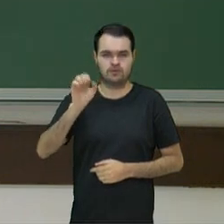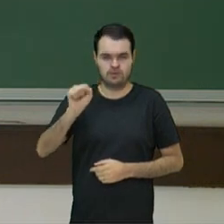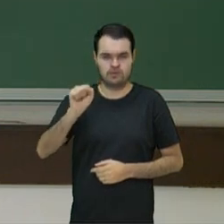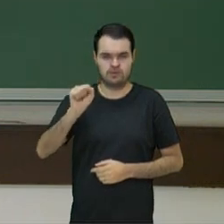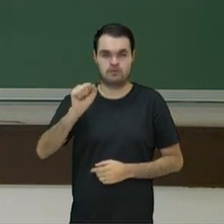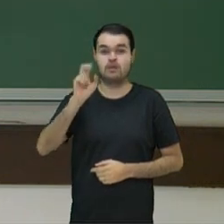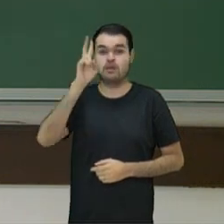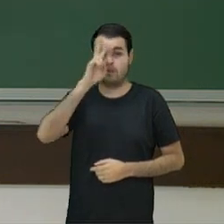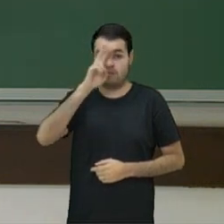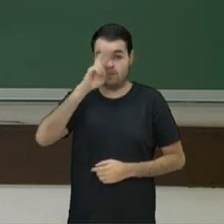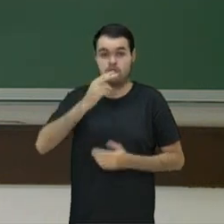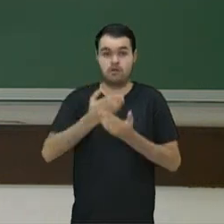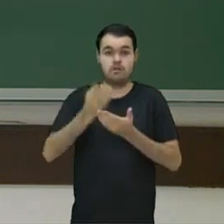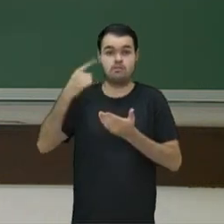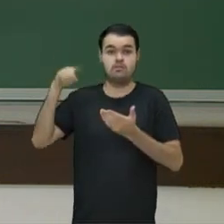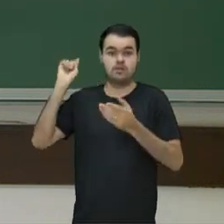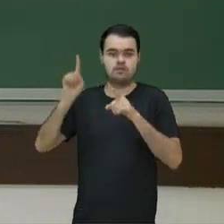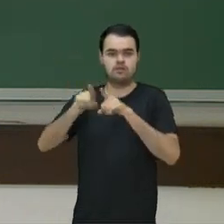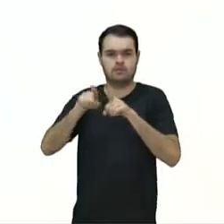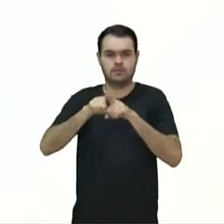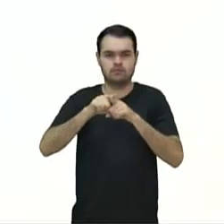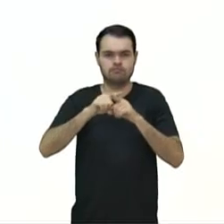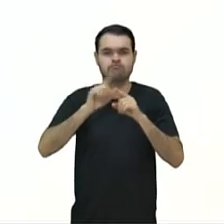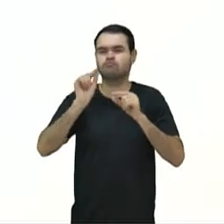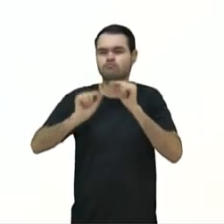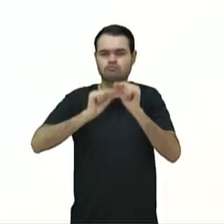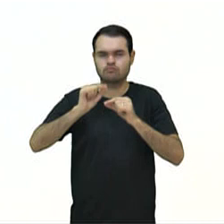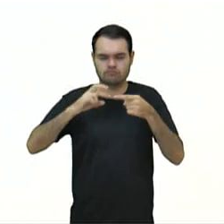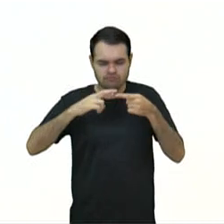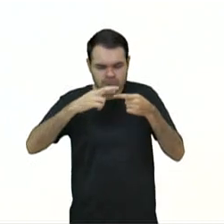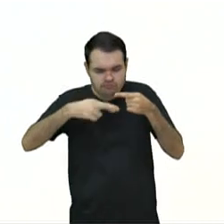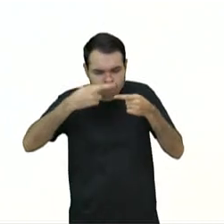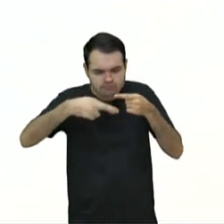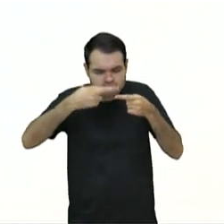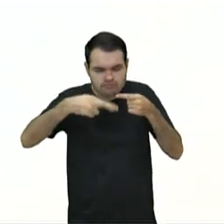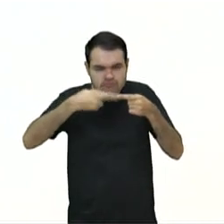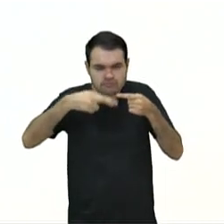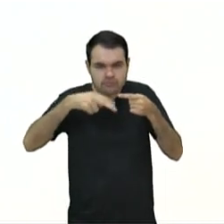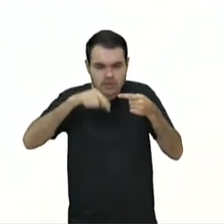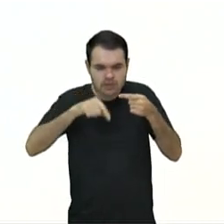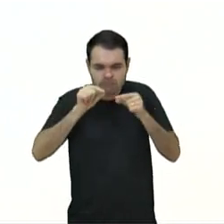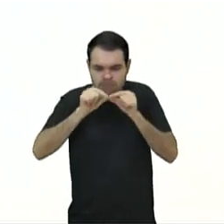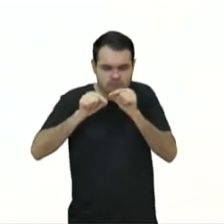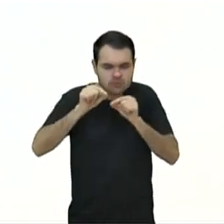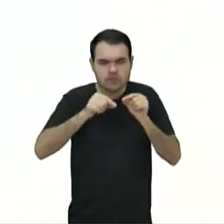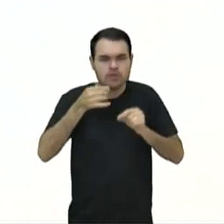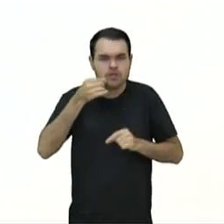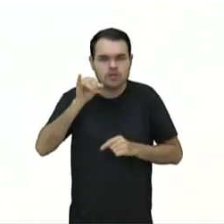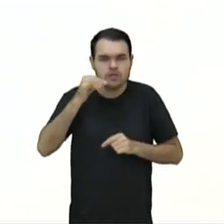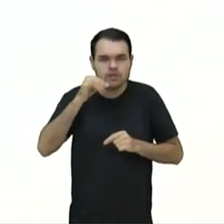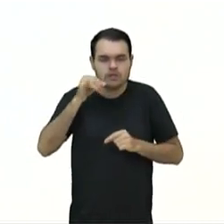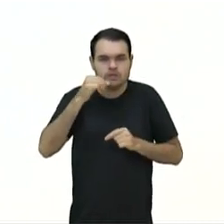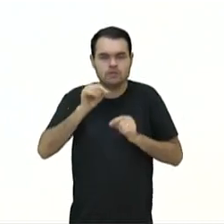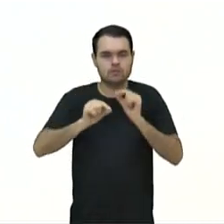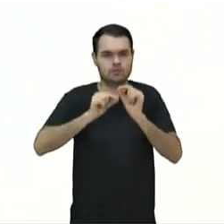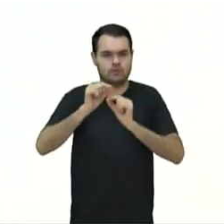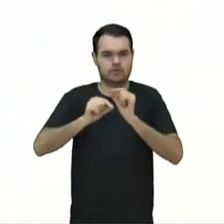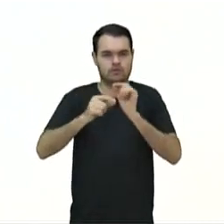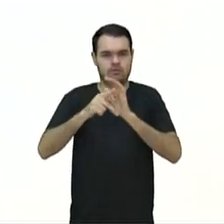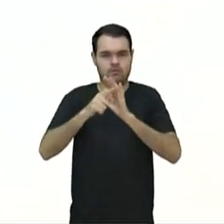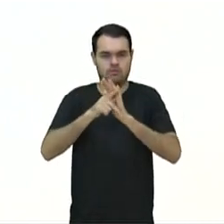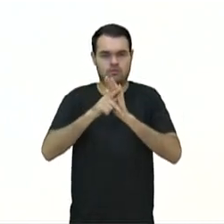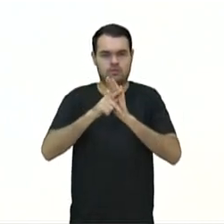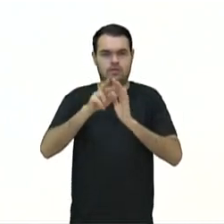também na aula passada. Então, resistores são componentes eletrônicos que resistem à passagem